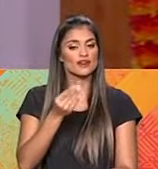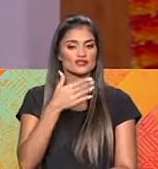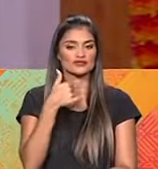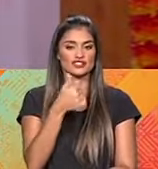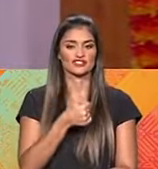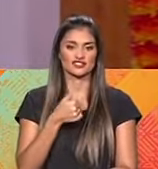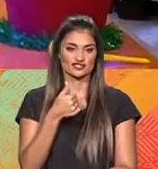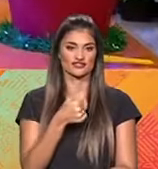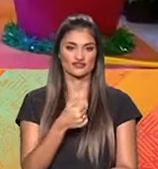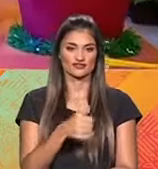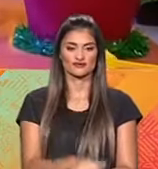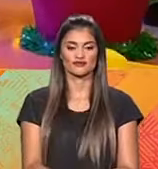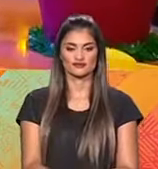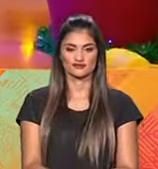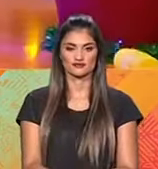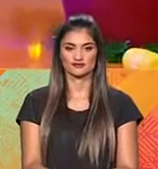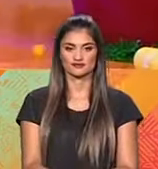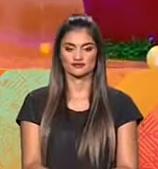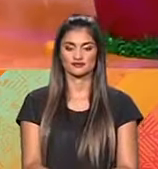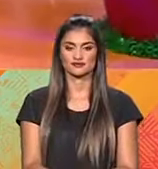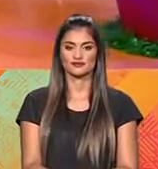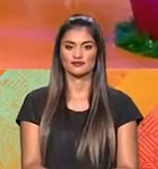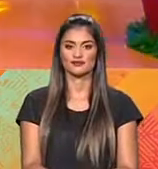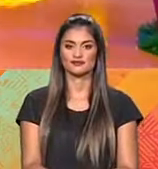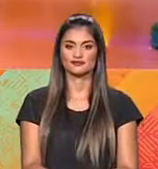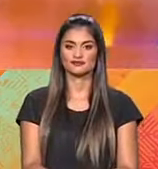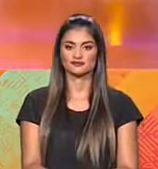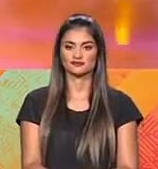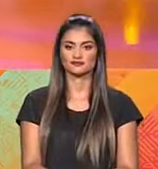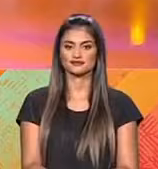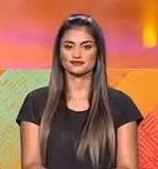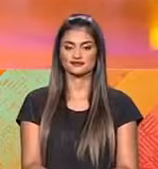mais bonitas.